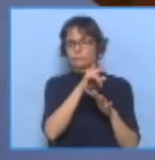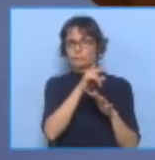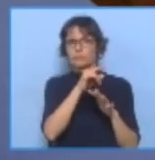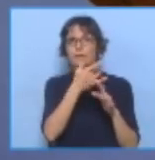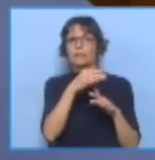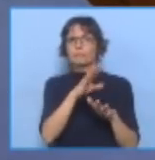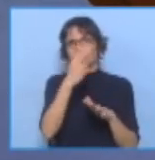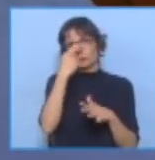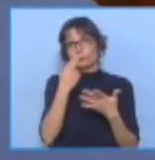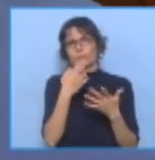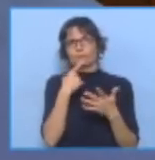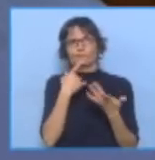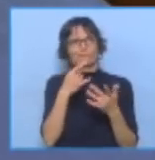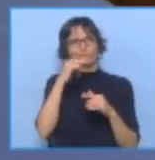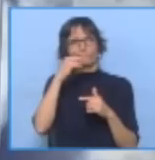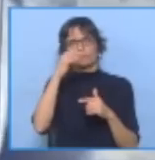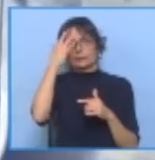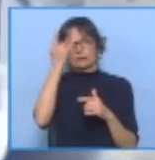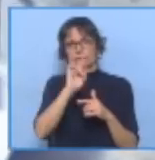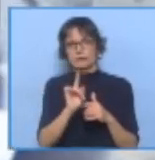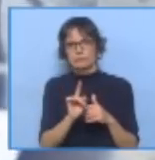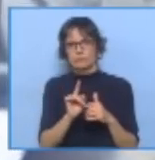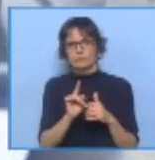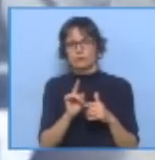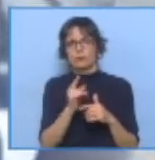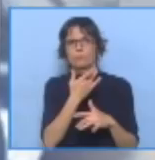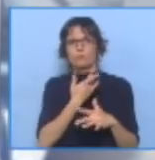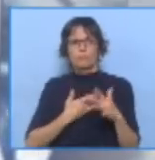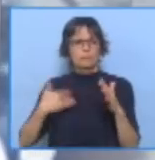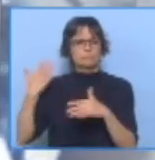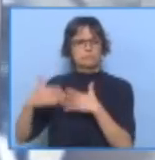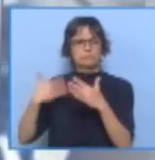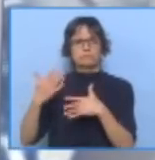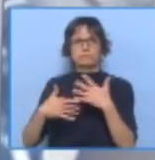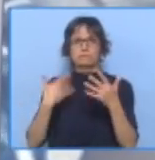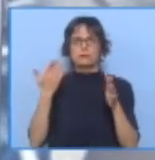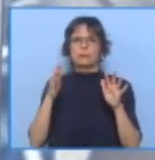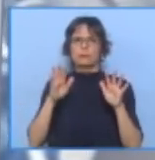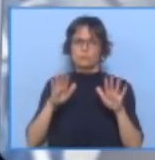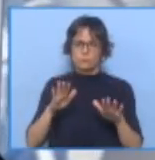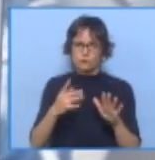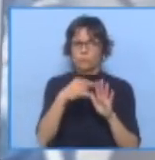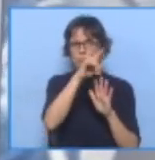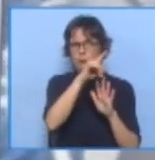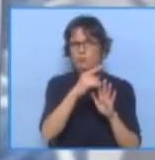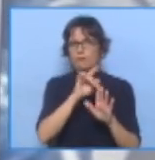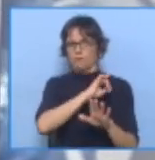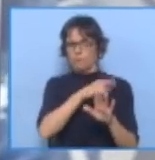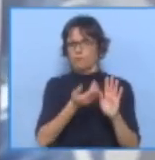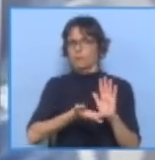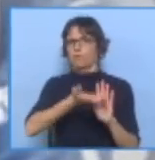a tradição islâmica, muçulmana, tem muita força é